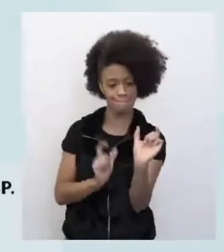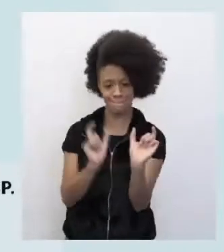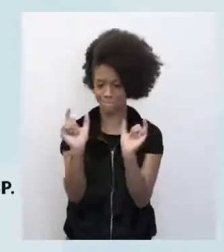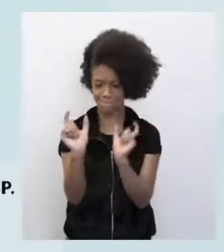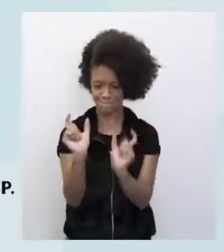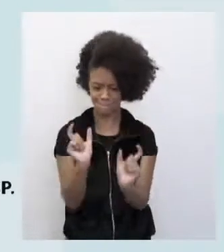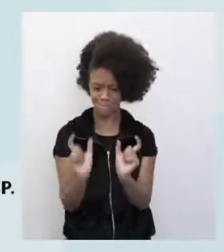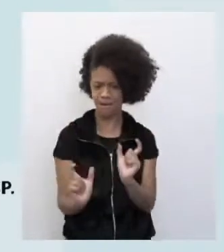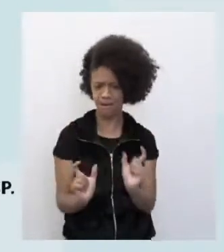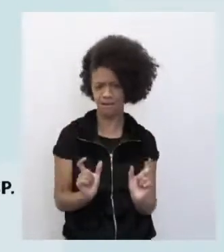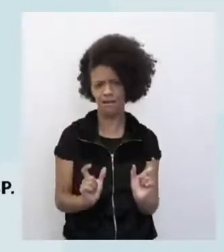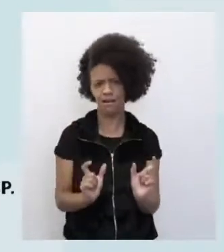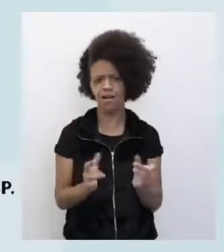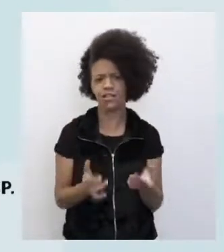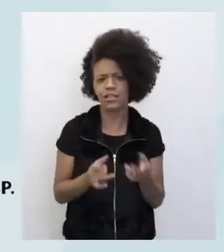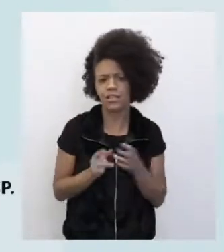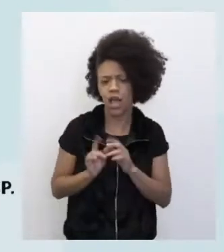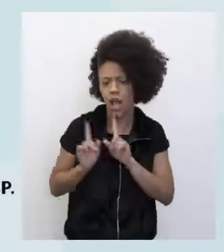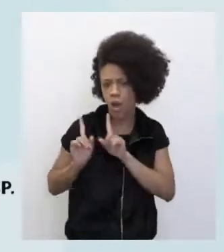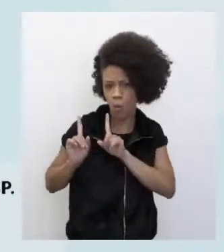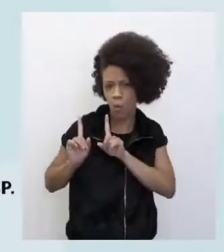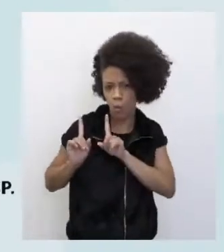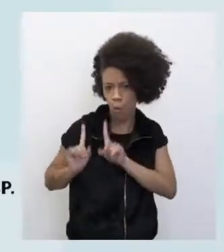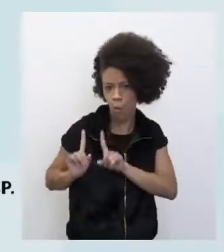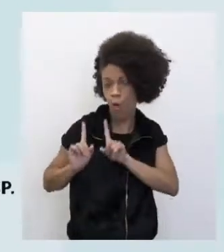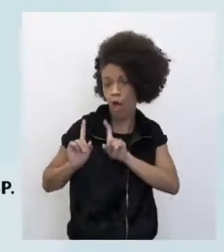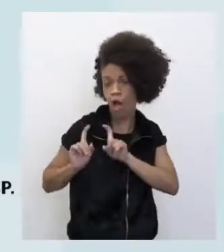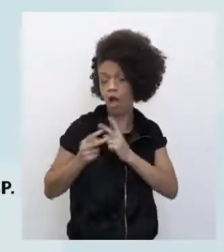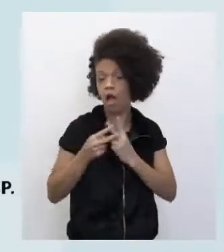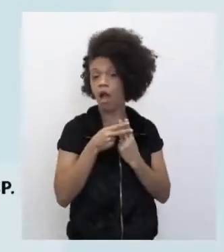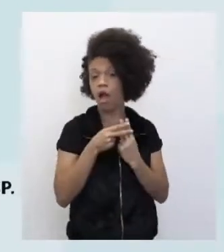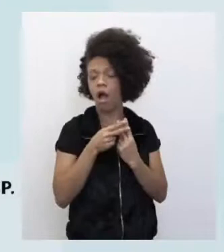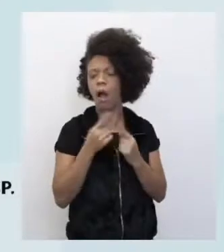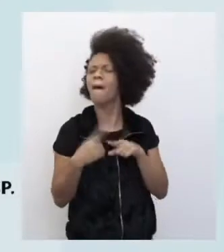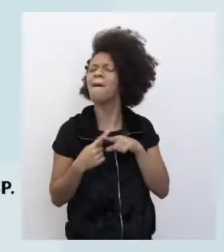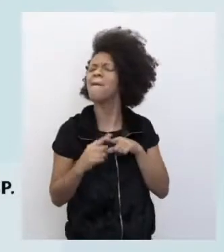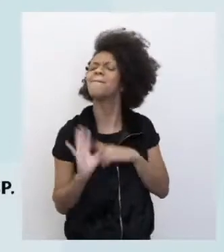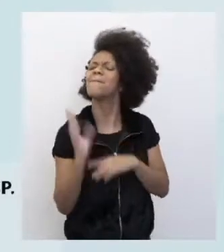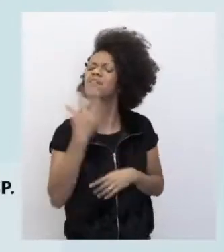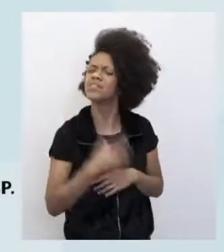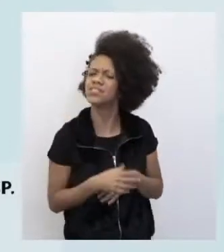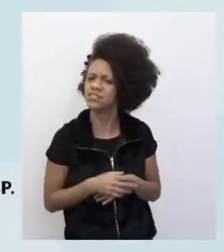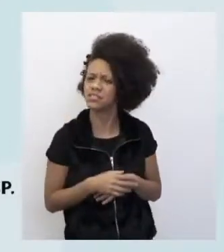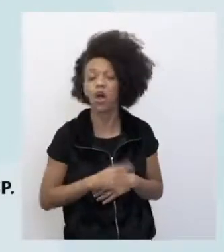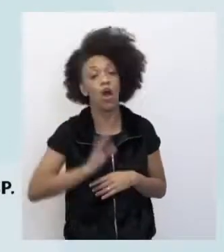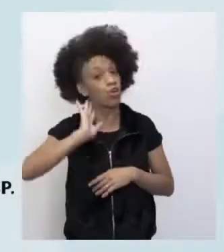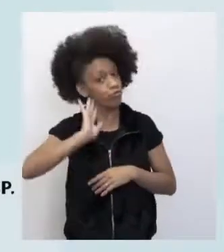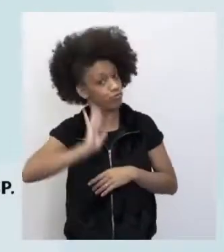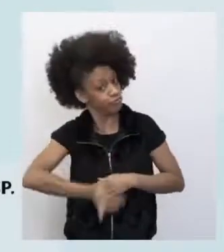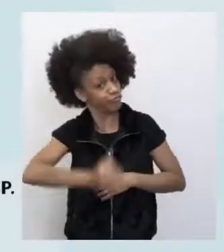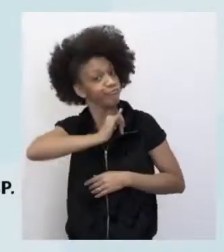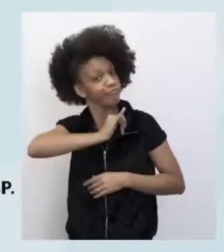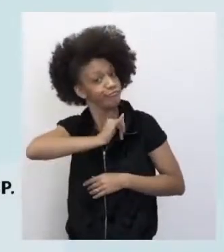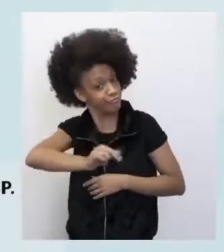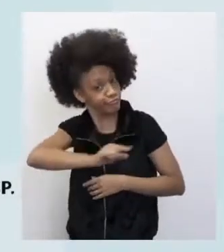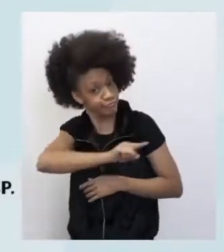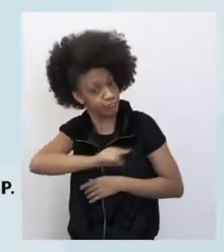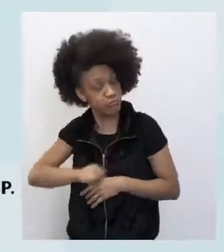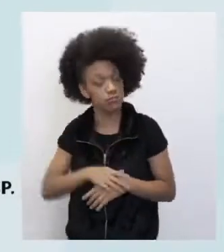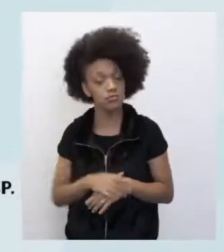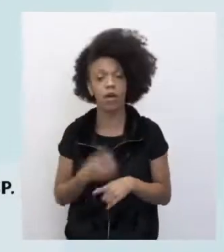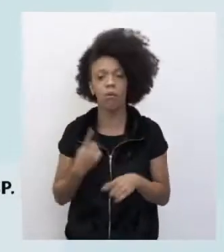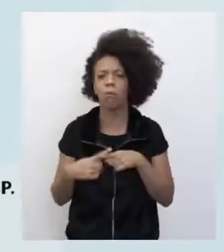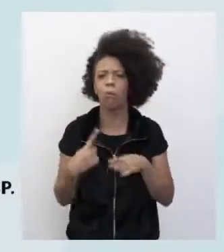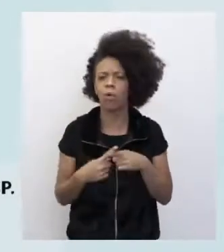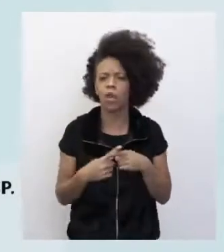palavras escritas com o uso das hashtags? Por que que isso aconteceu, gente? Eu já falei para vocês, hein? Por que que